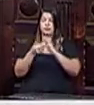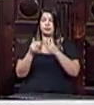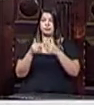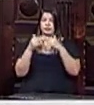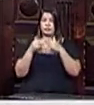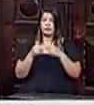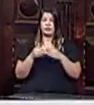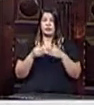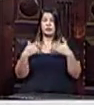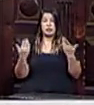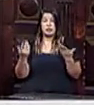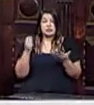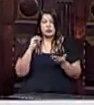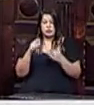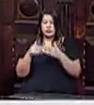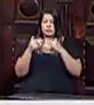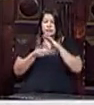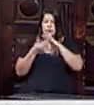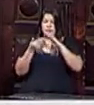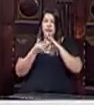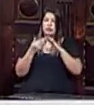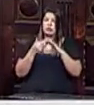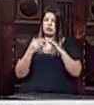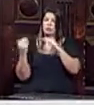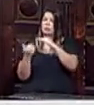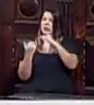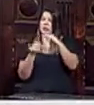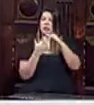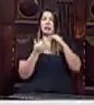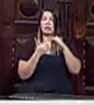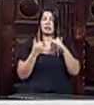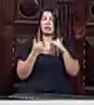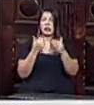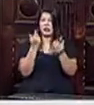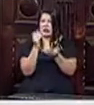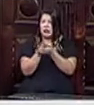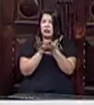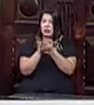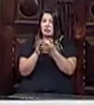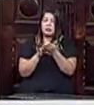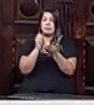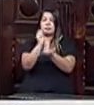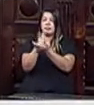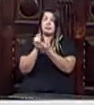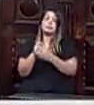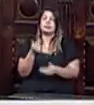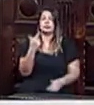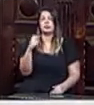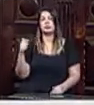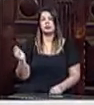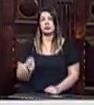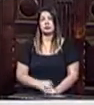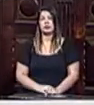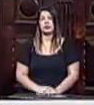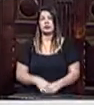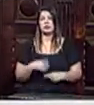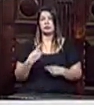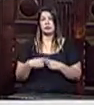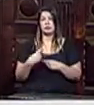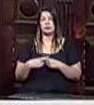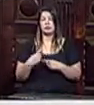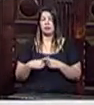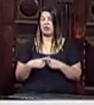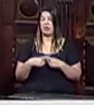mais ninguém pagando imposto no Estado do Rio de Janeiro, porque sempre aqui se discute mensagem com esse tipo